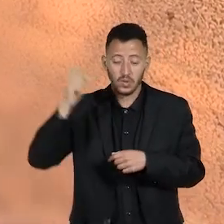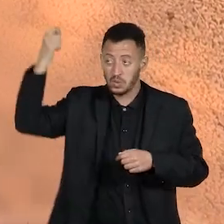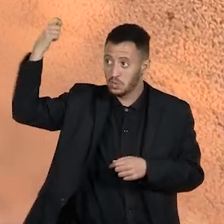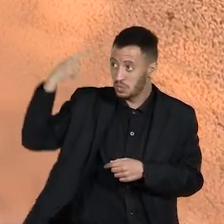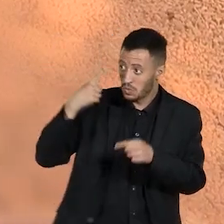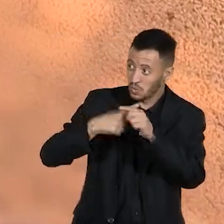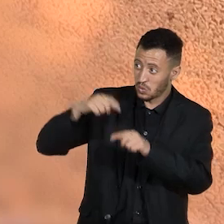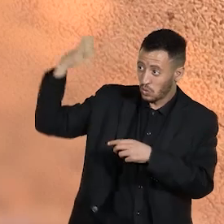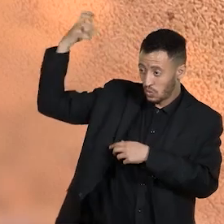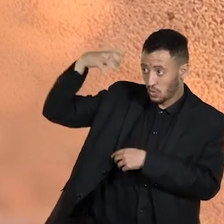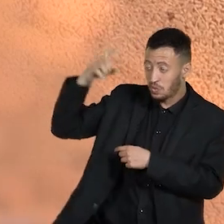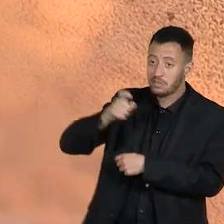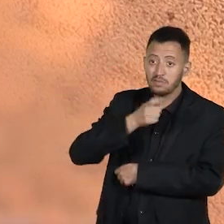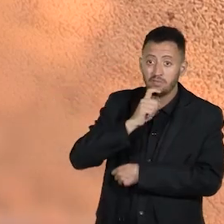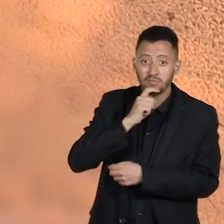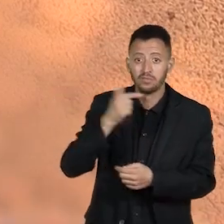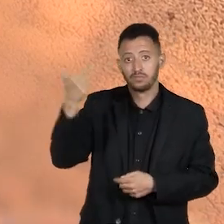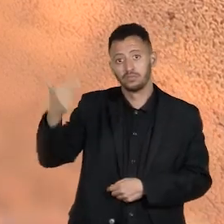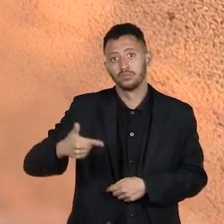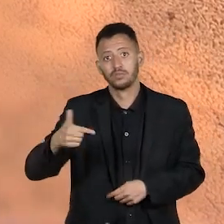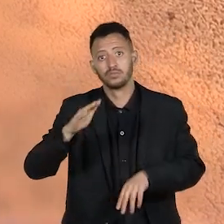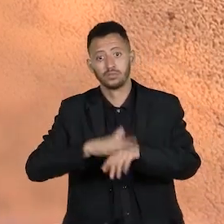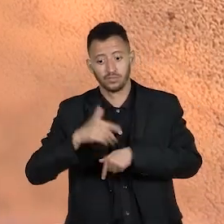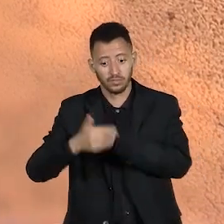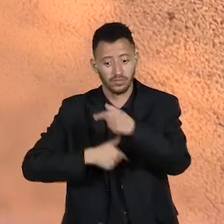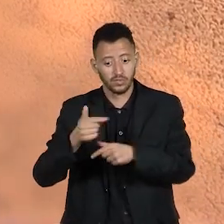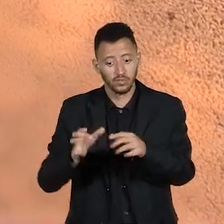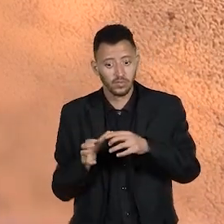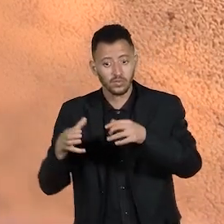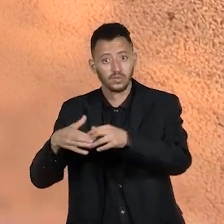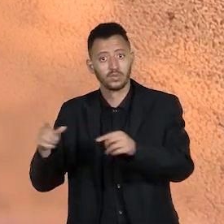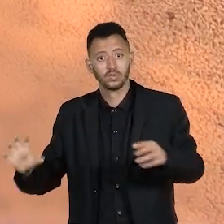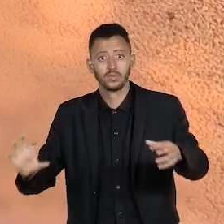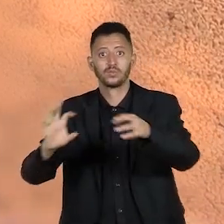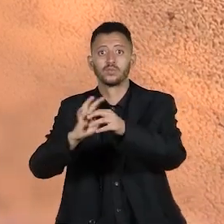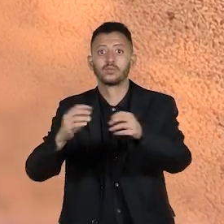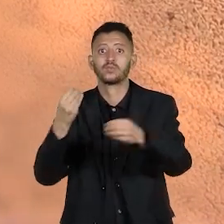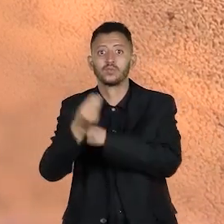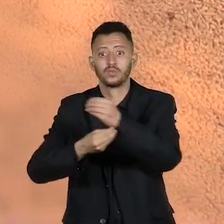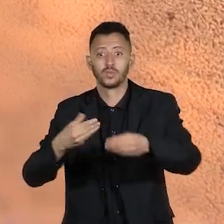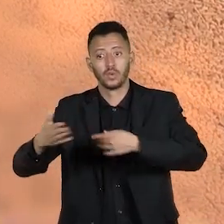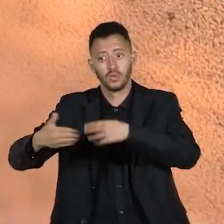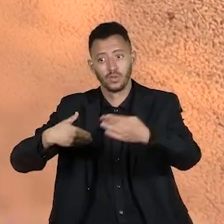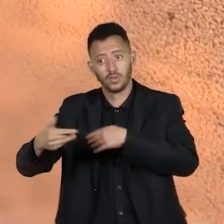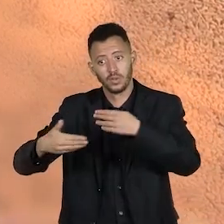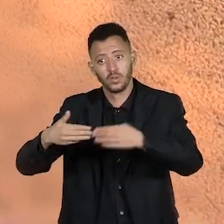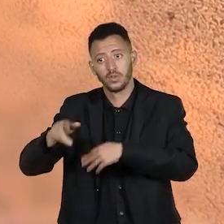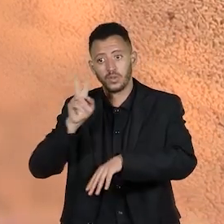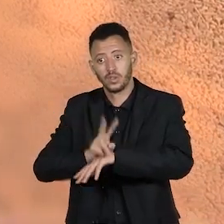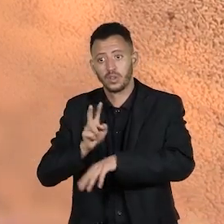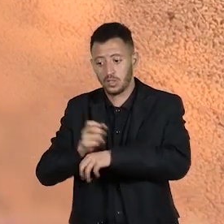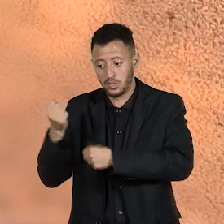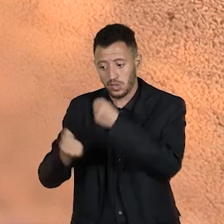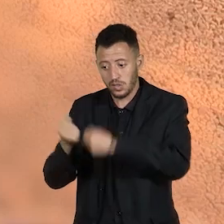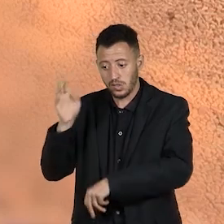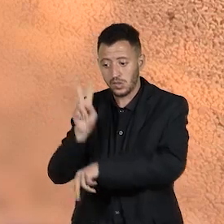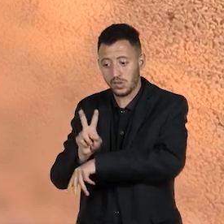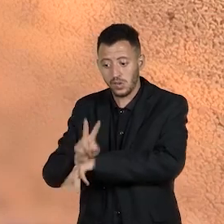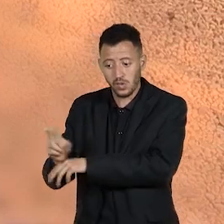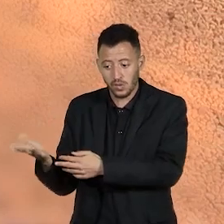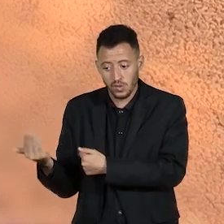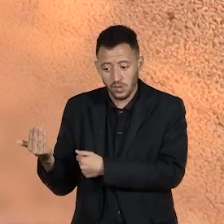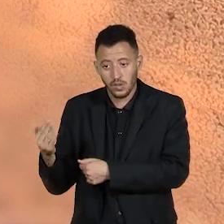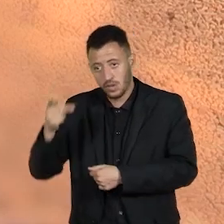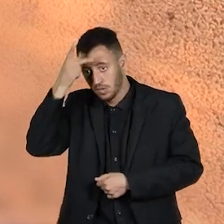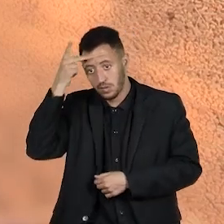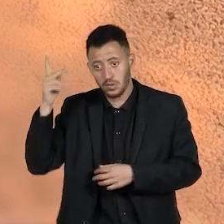à radiação solar, chuva e frio. Em segundo, serviços coletivos, sociais, comércio ambulante, guardador de carros,